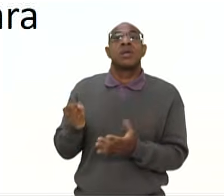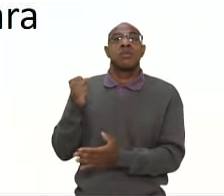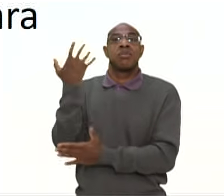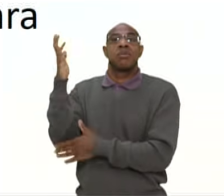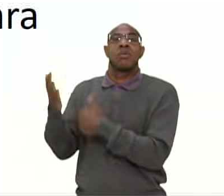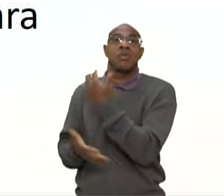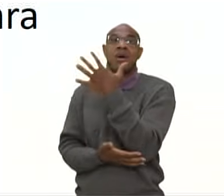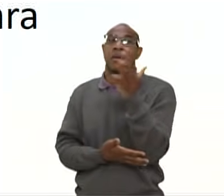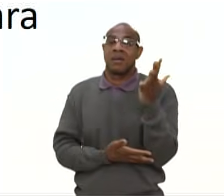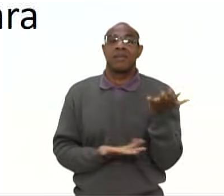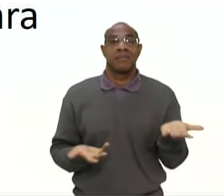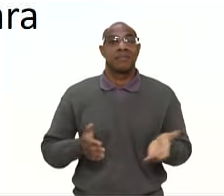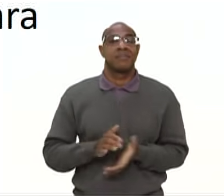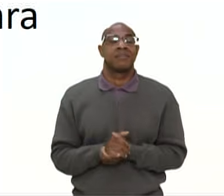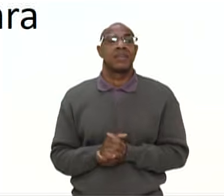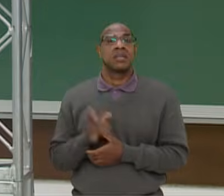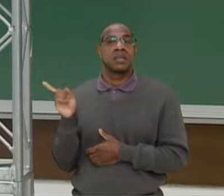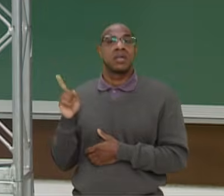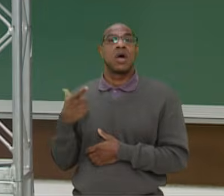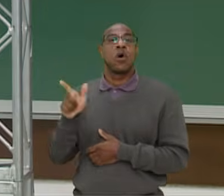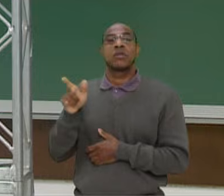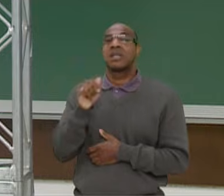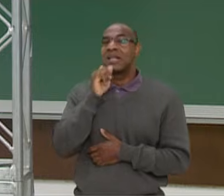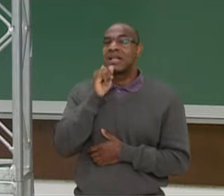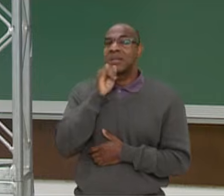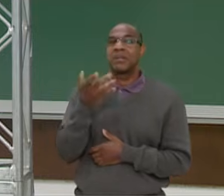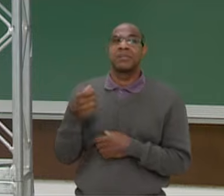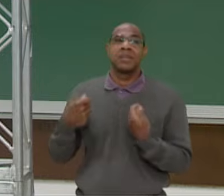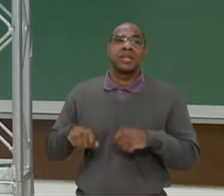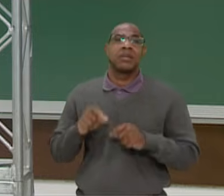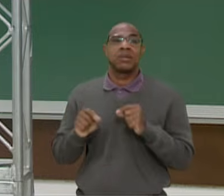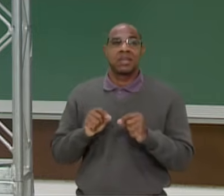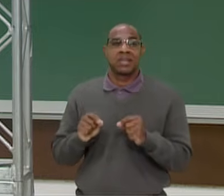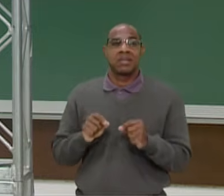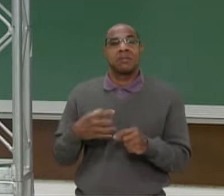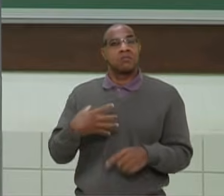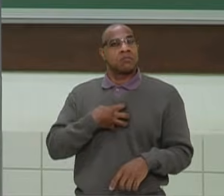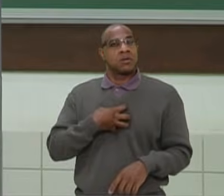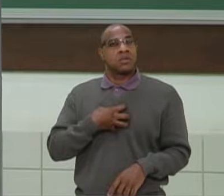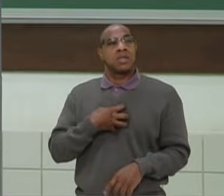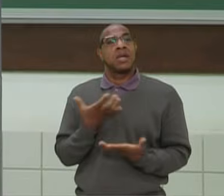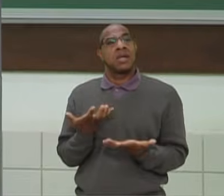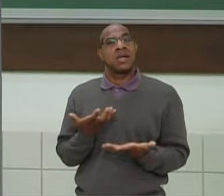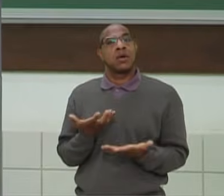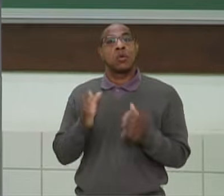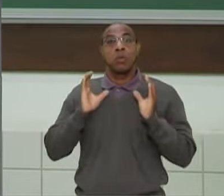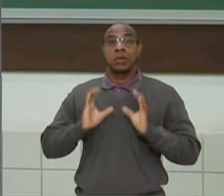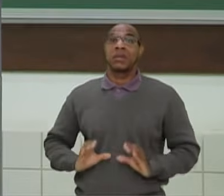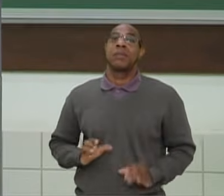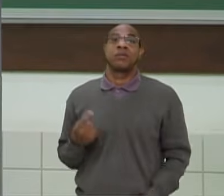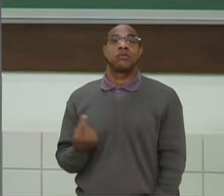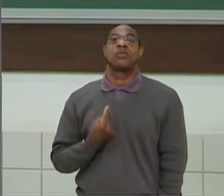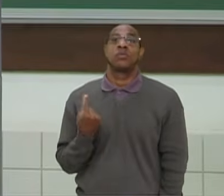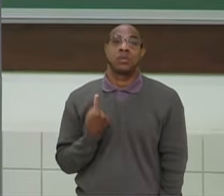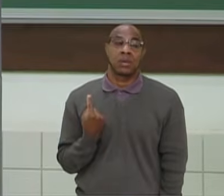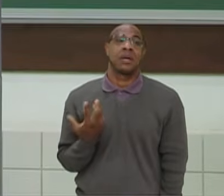até citou nas outras aulas, né, alguns exemplos que a gente precisa daquelas atitudes individuais, né,